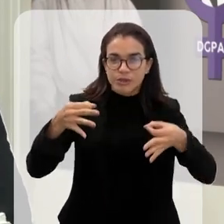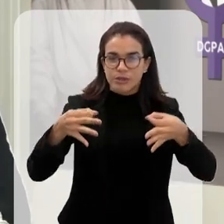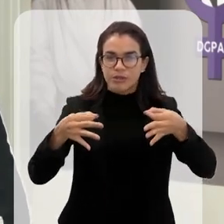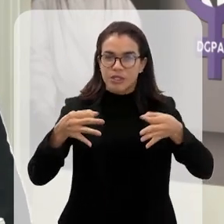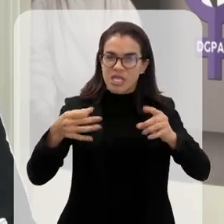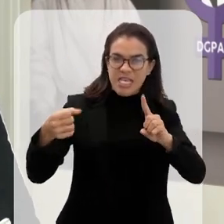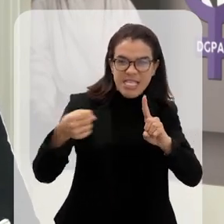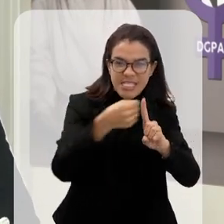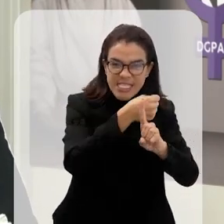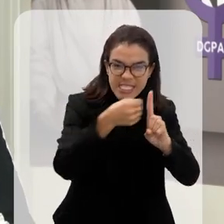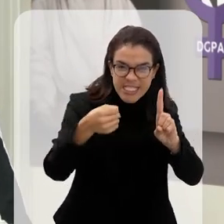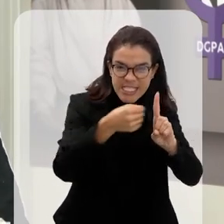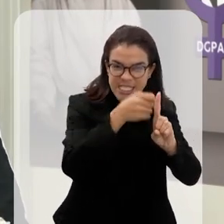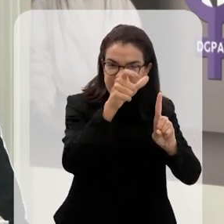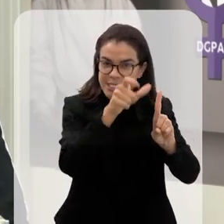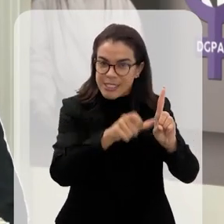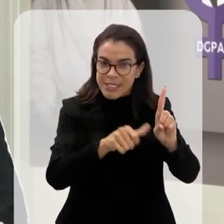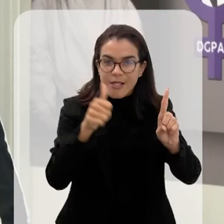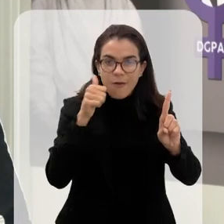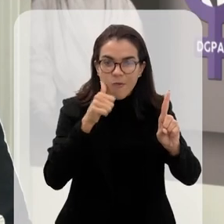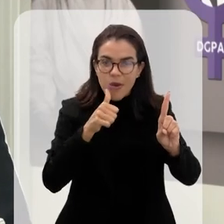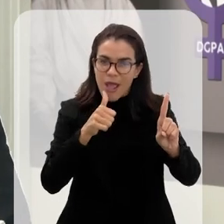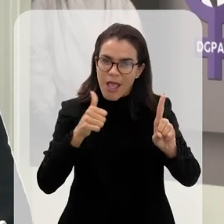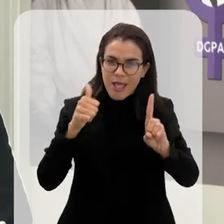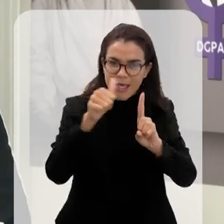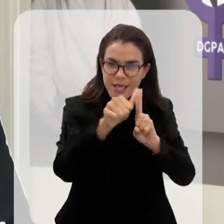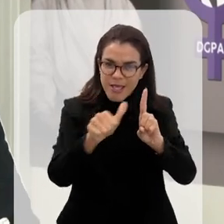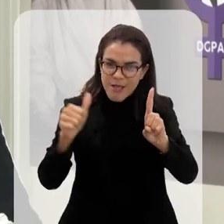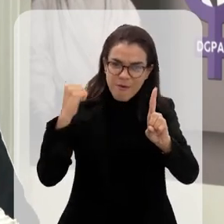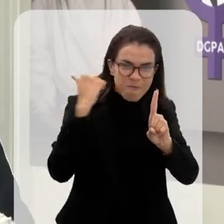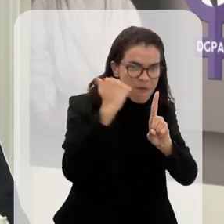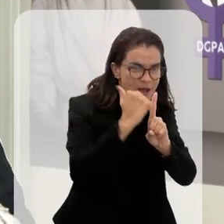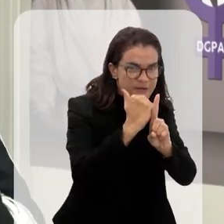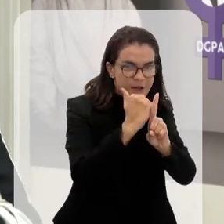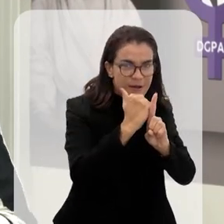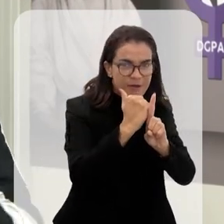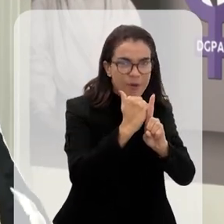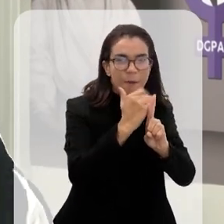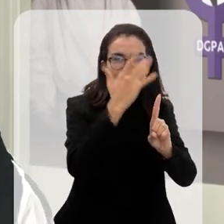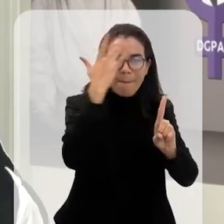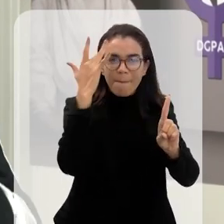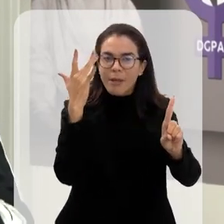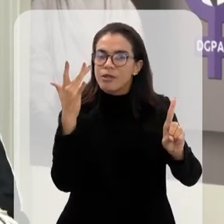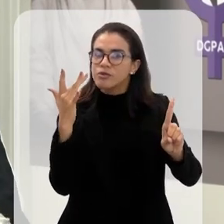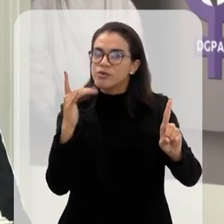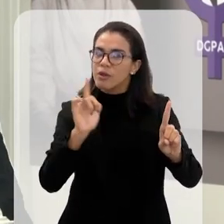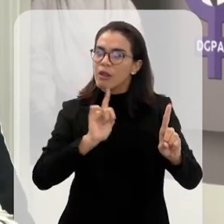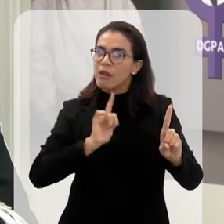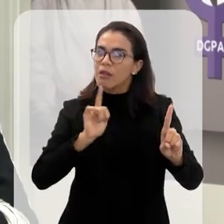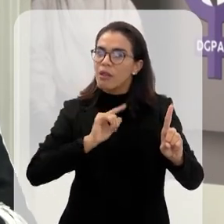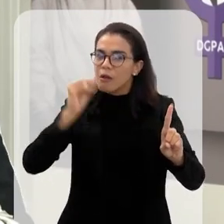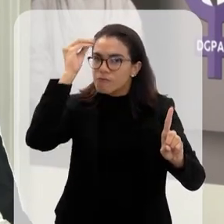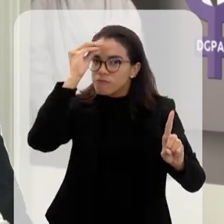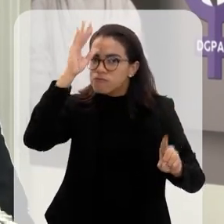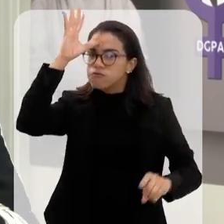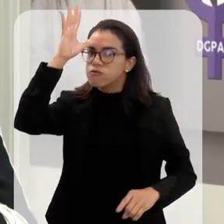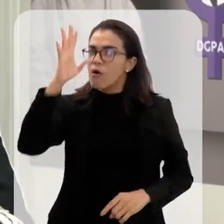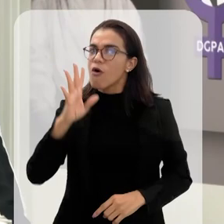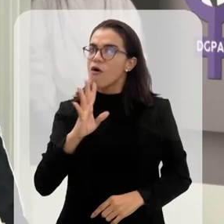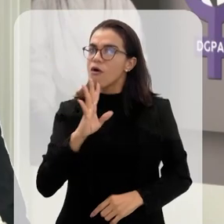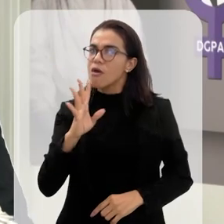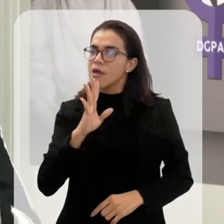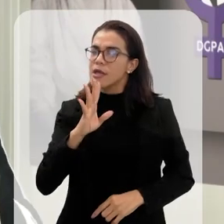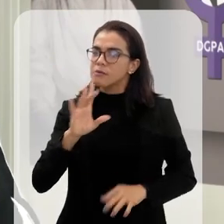que agrediram suas mulheres, que mataram. São pessoas que têm total conhecimento